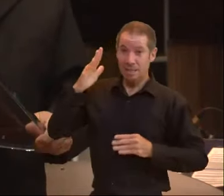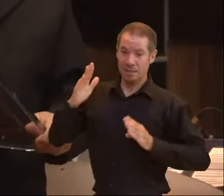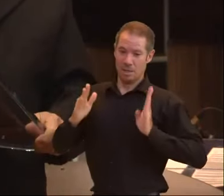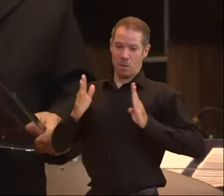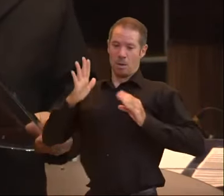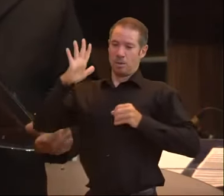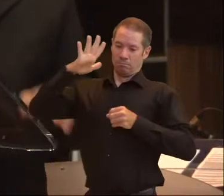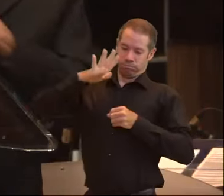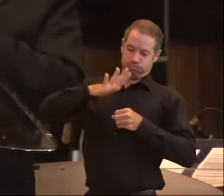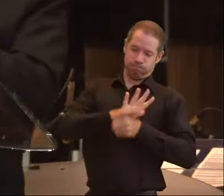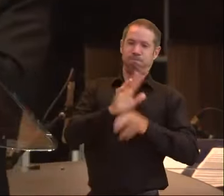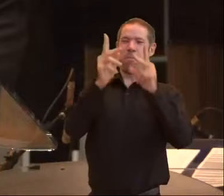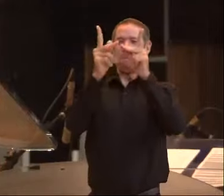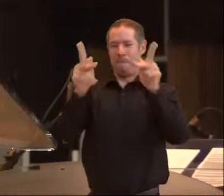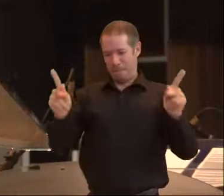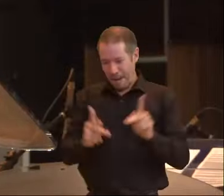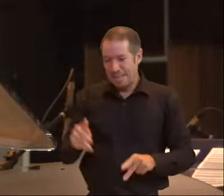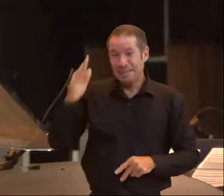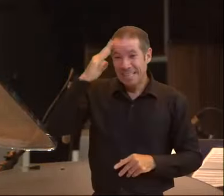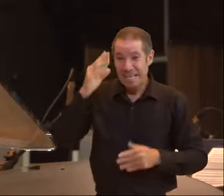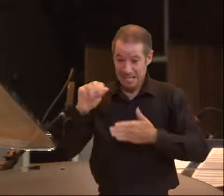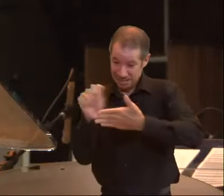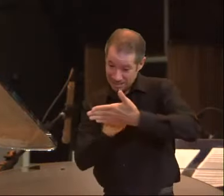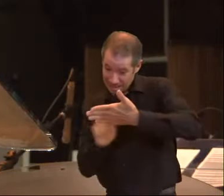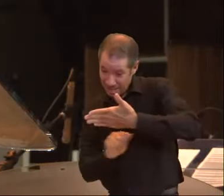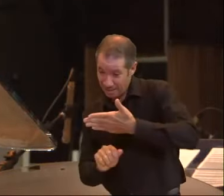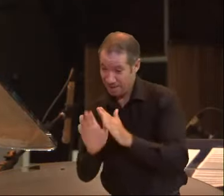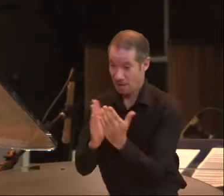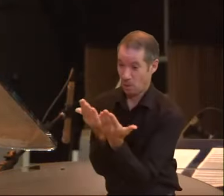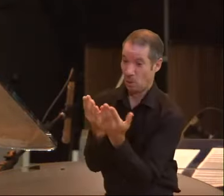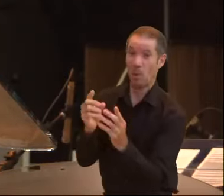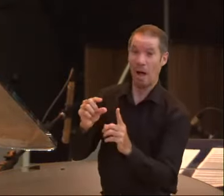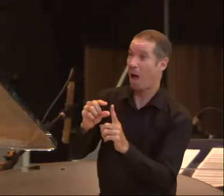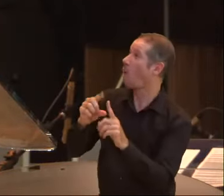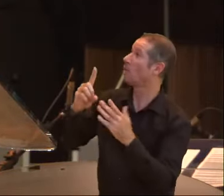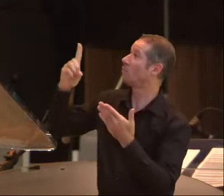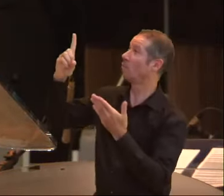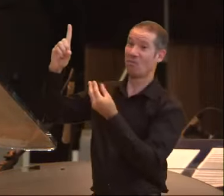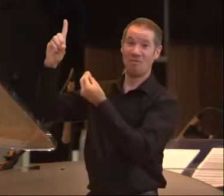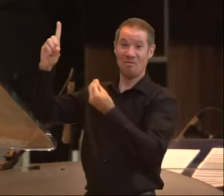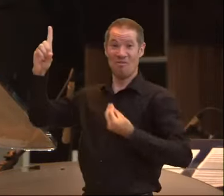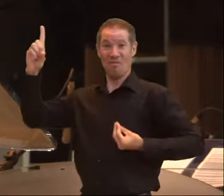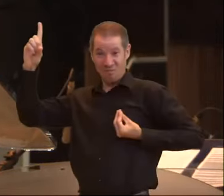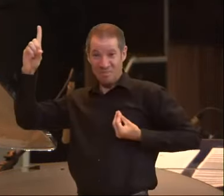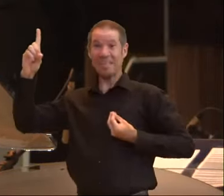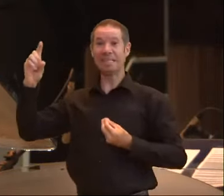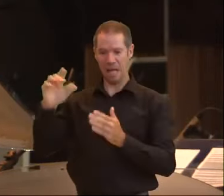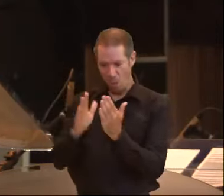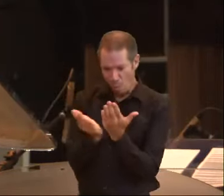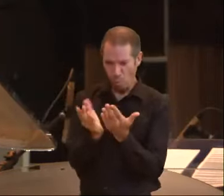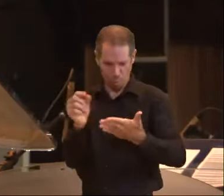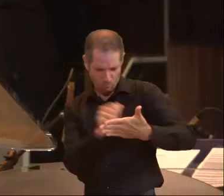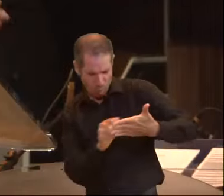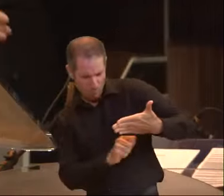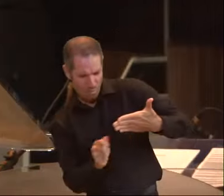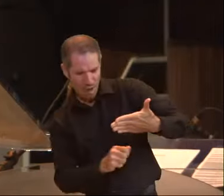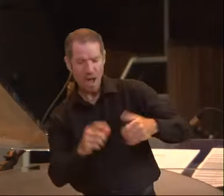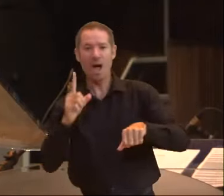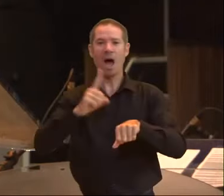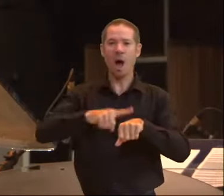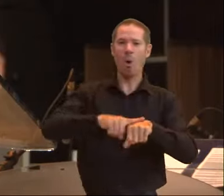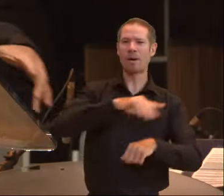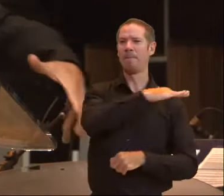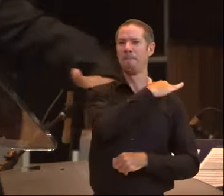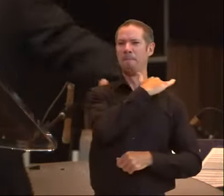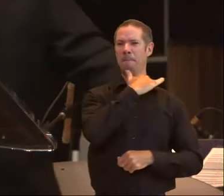de paz. Eu sei que ele escreveu meu nome no livro da vida. Eu sei que a hora que eu partir,